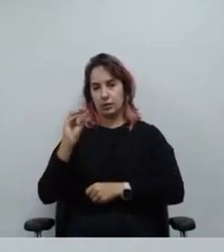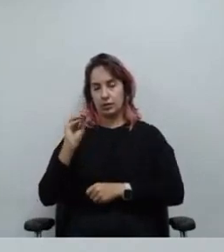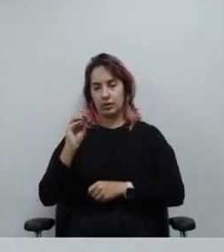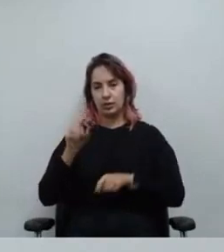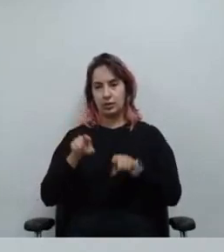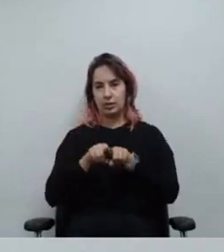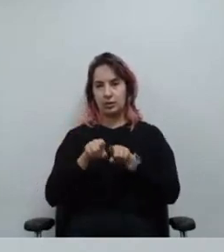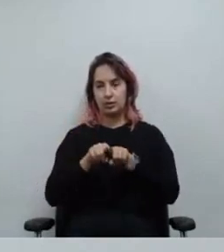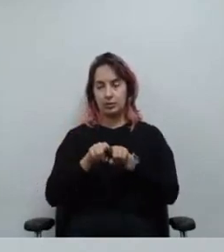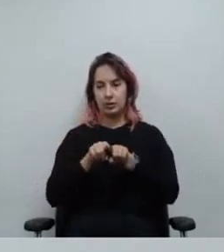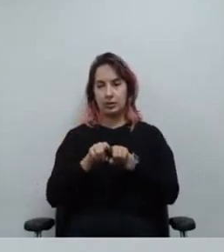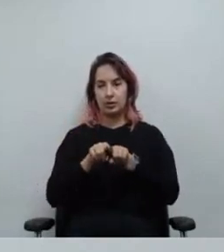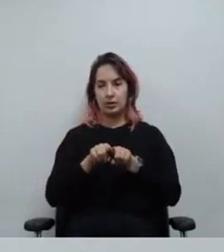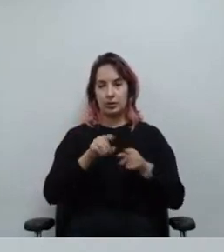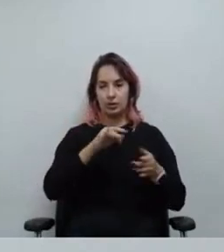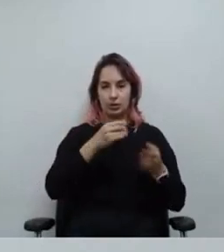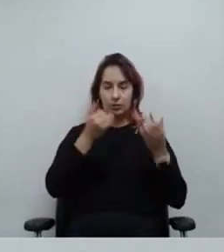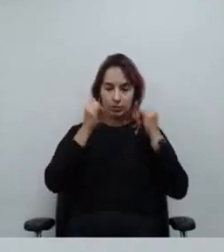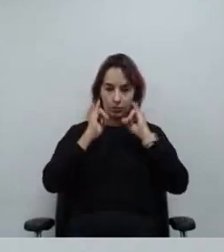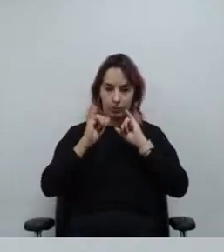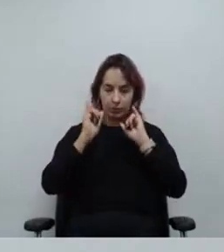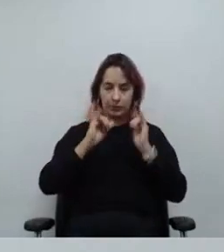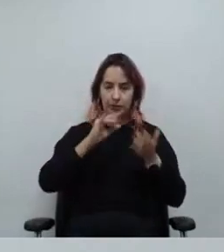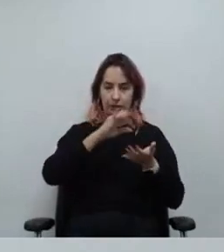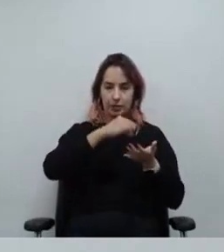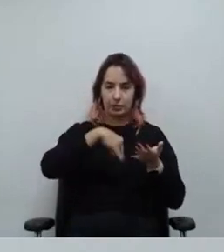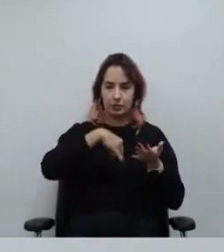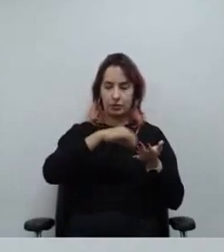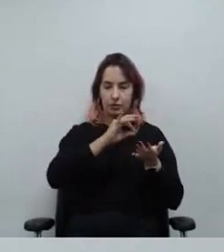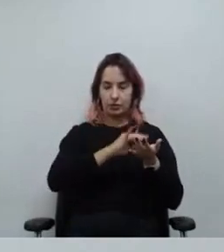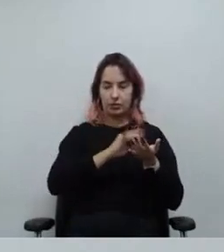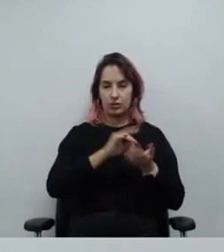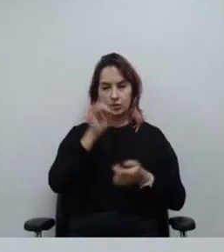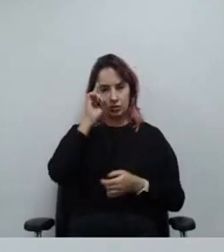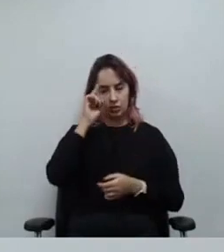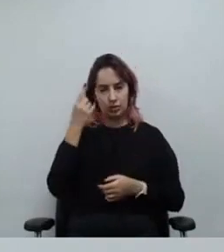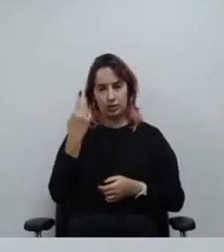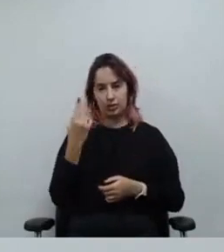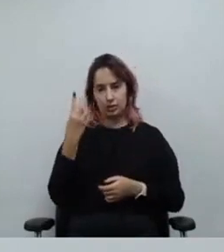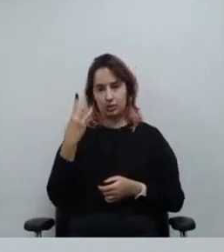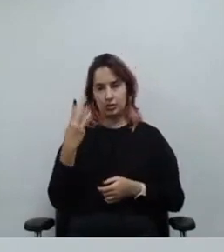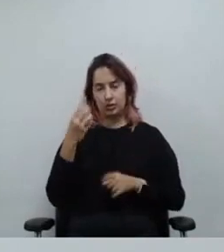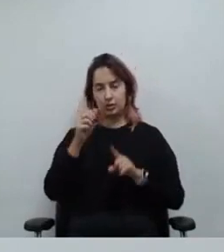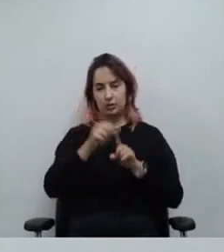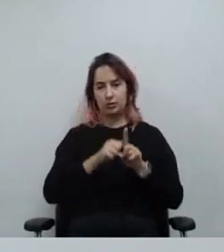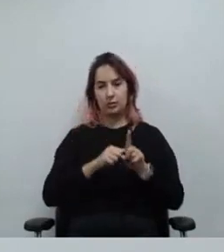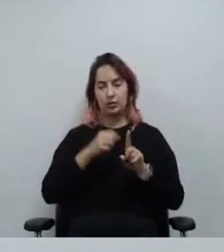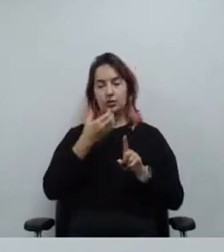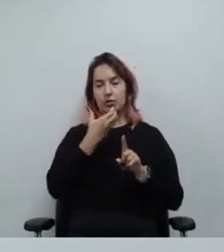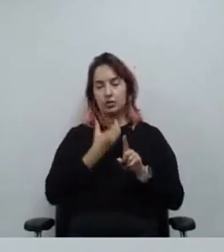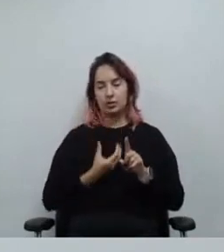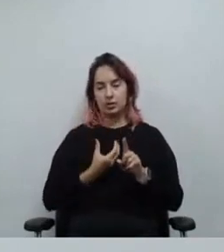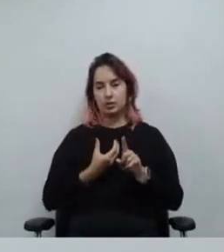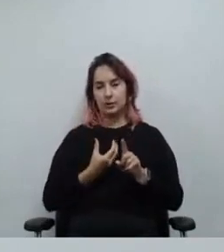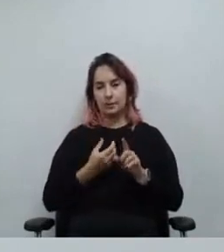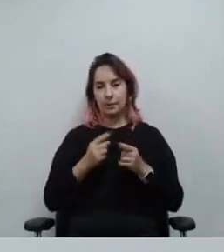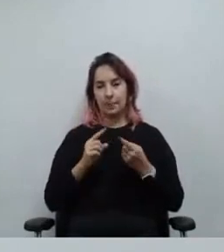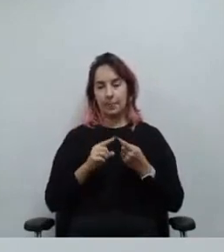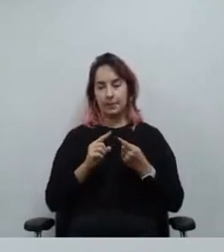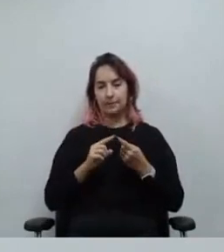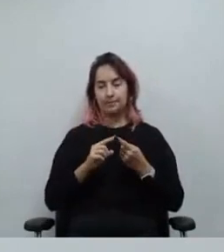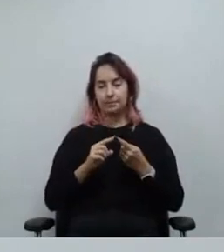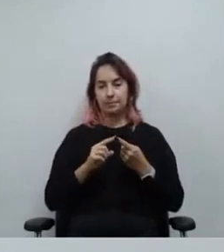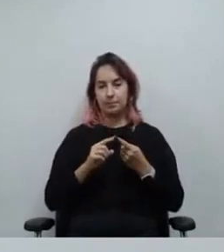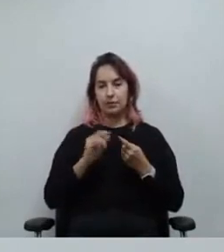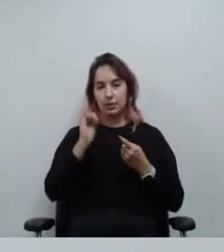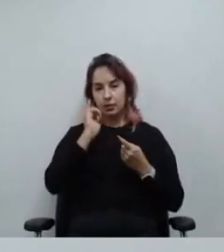especiais publicado no Diário Oficial do Estado de São Paulo em 13 de dezembro de 2022 e retificações, resolve: 1.